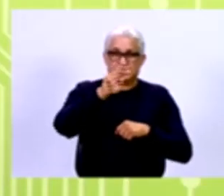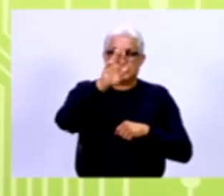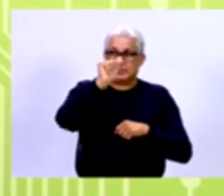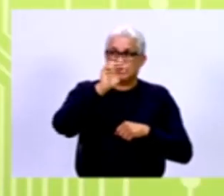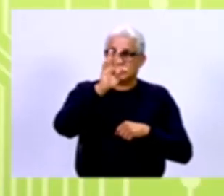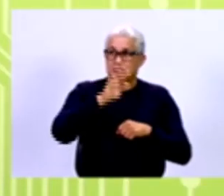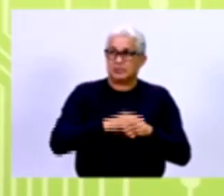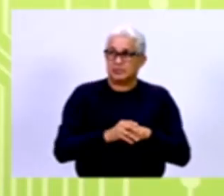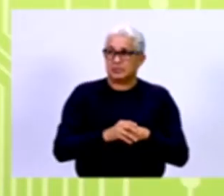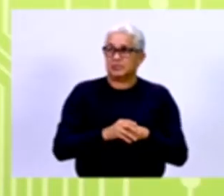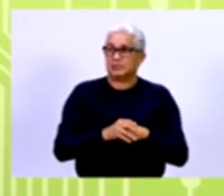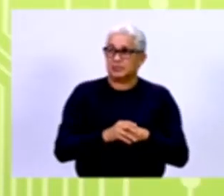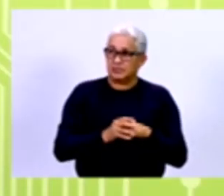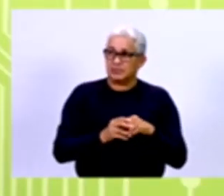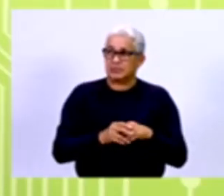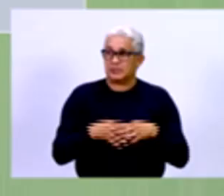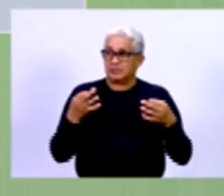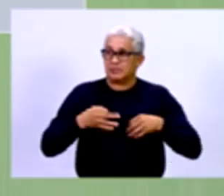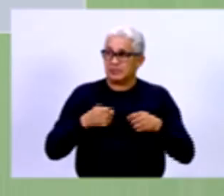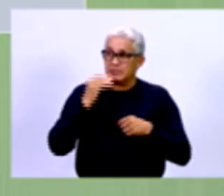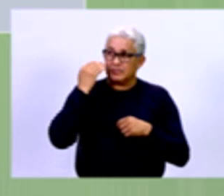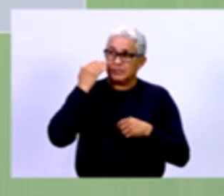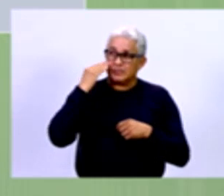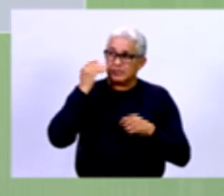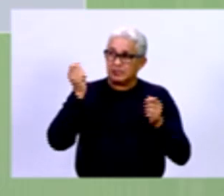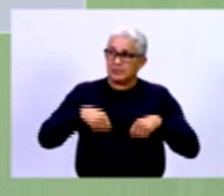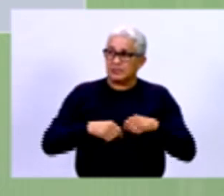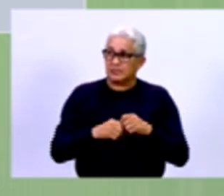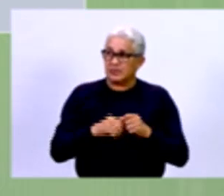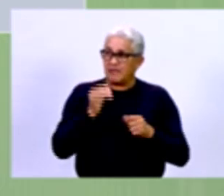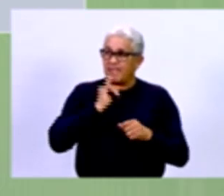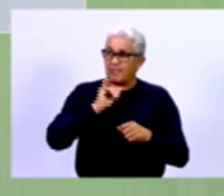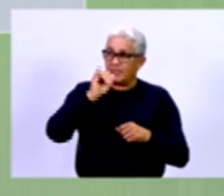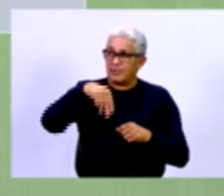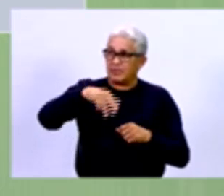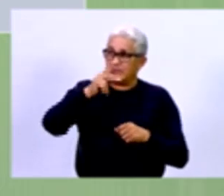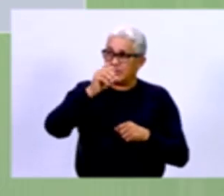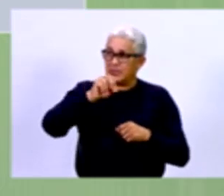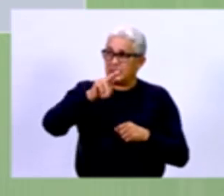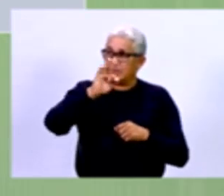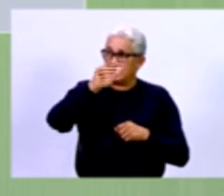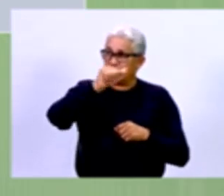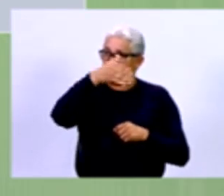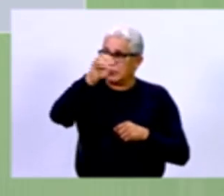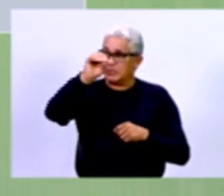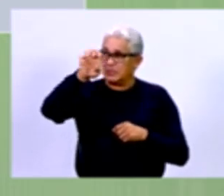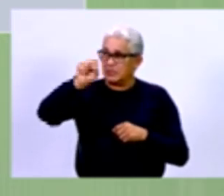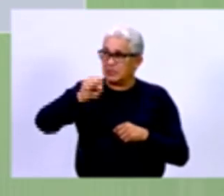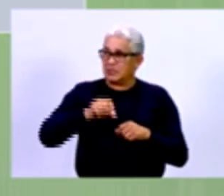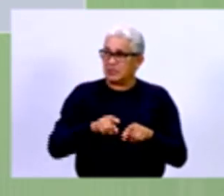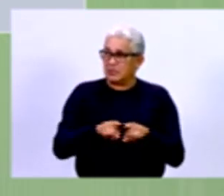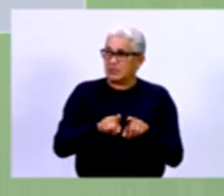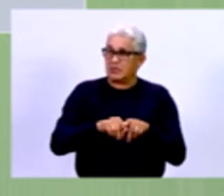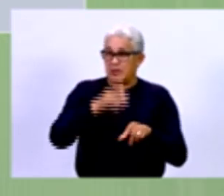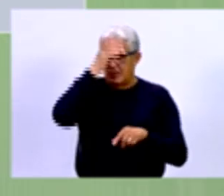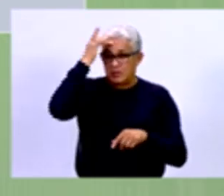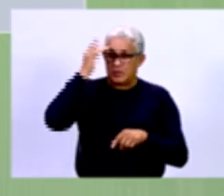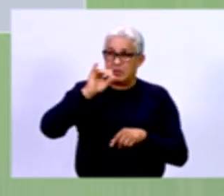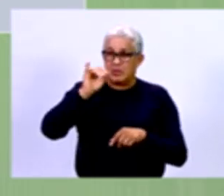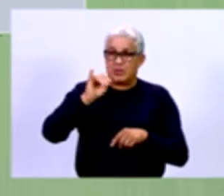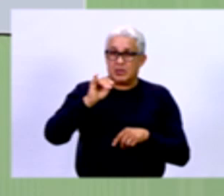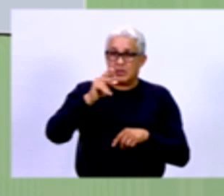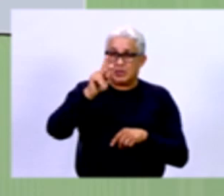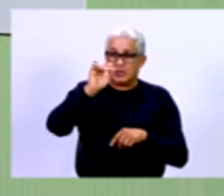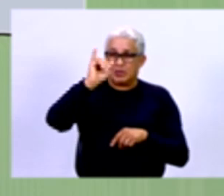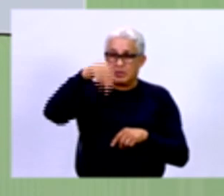contrário, é perfeitamente compreensível. No caso das importações, as pessoas importam menos